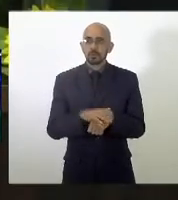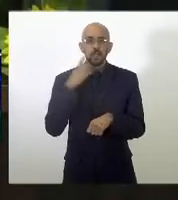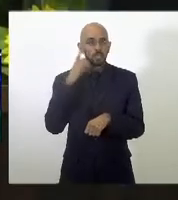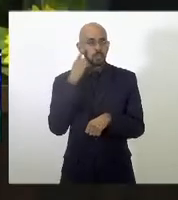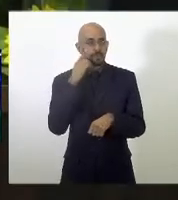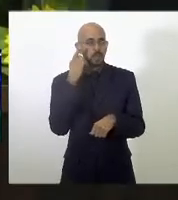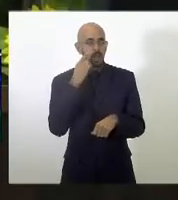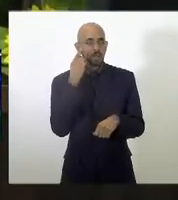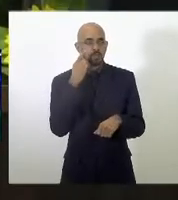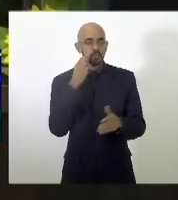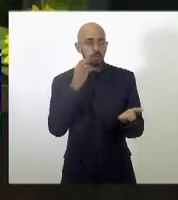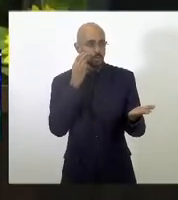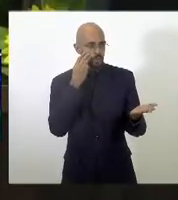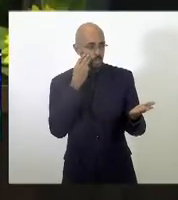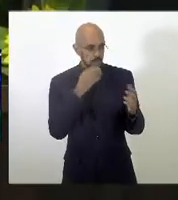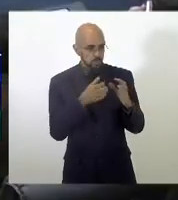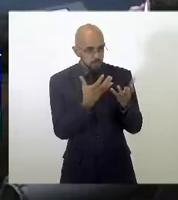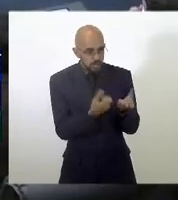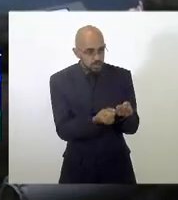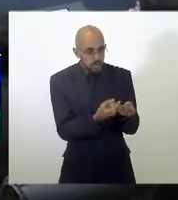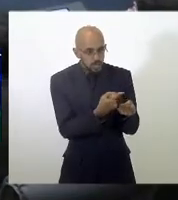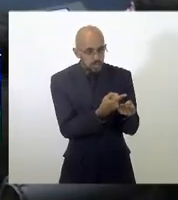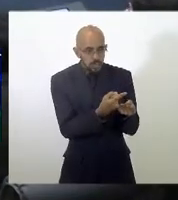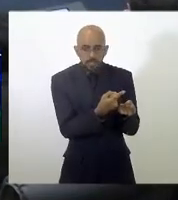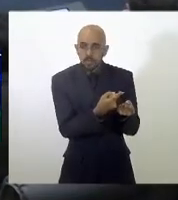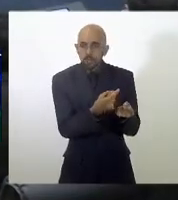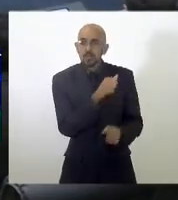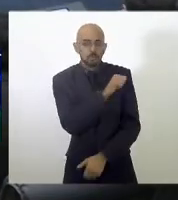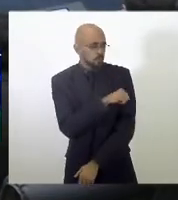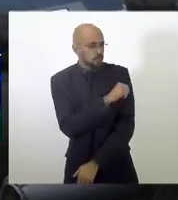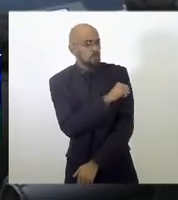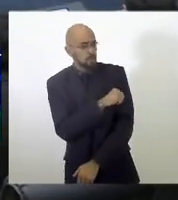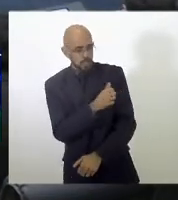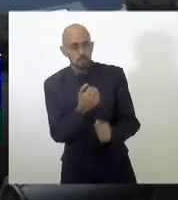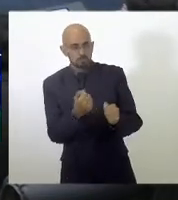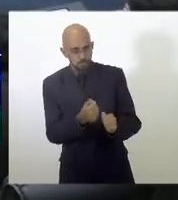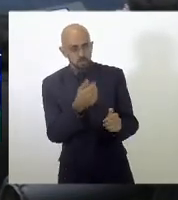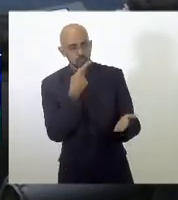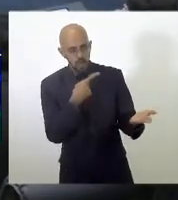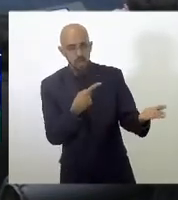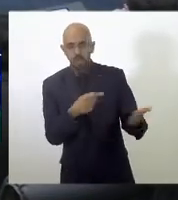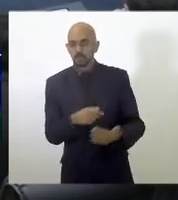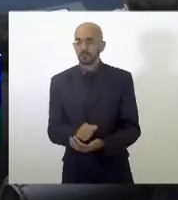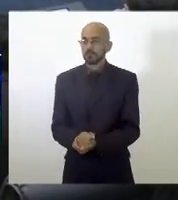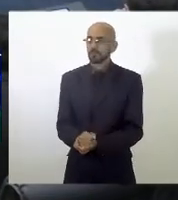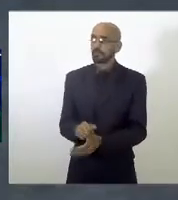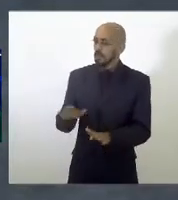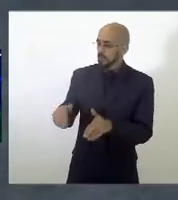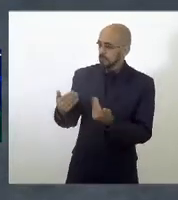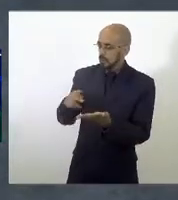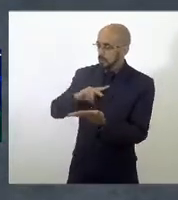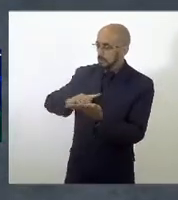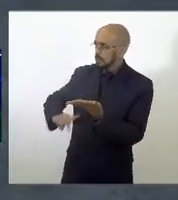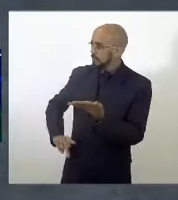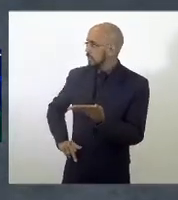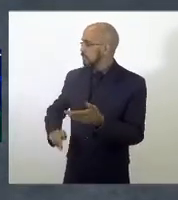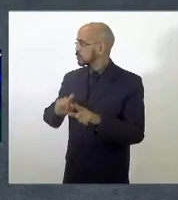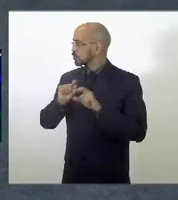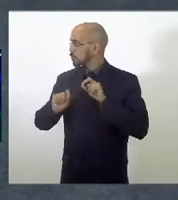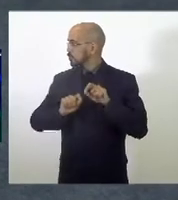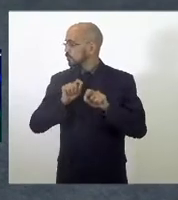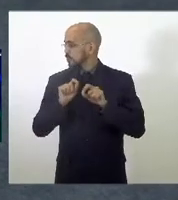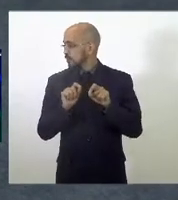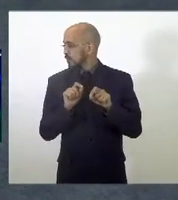Deputado Valdec, sem problema? Deputada enfermeira, por favor. Então, presidente, a emenda número